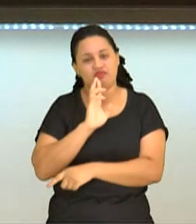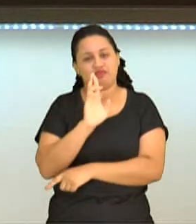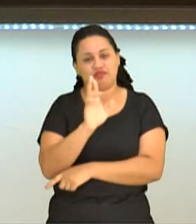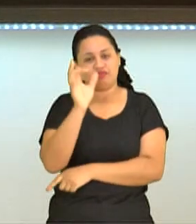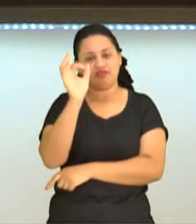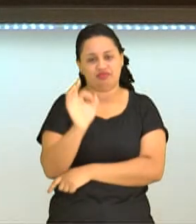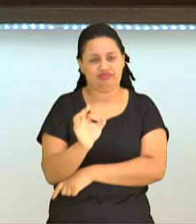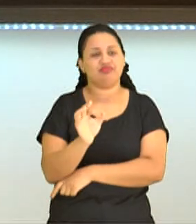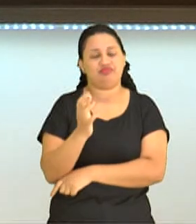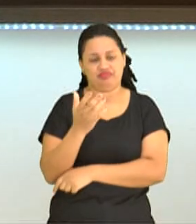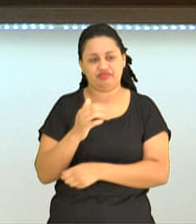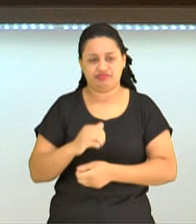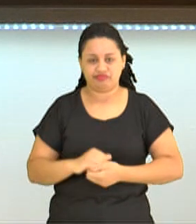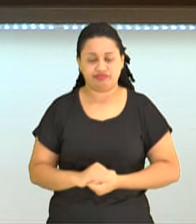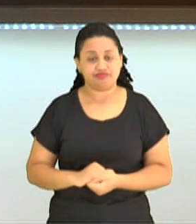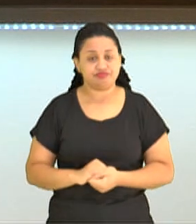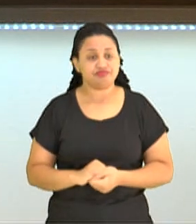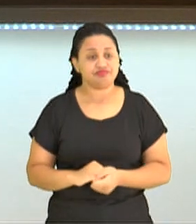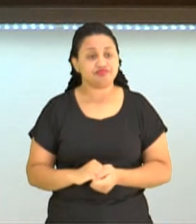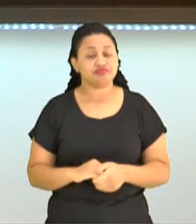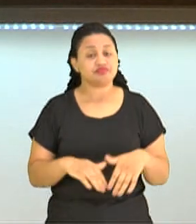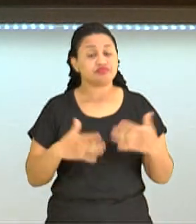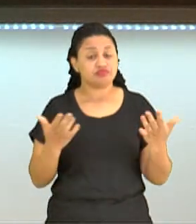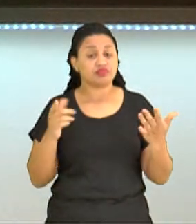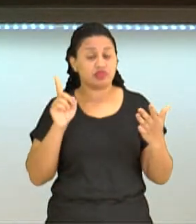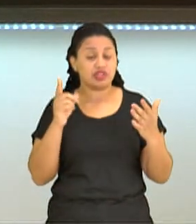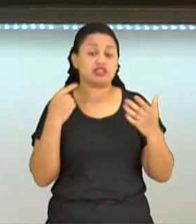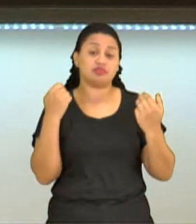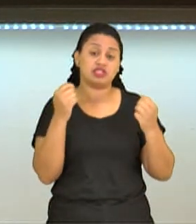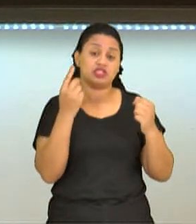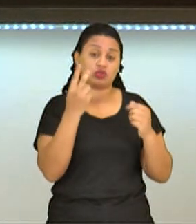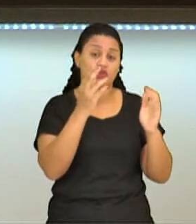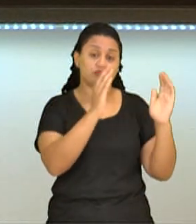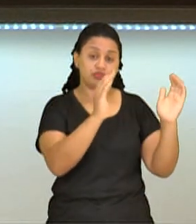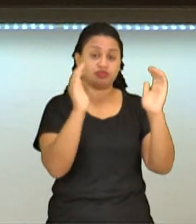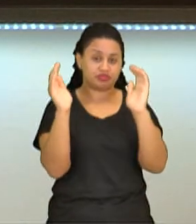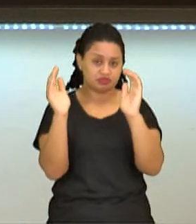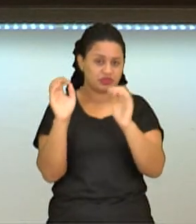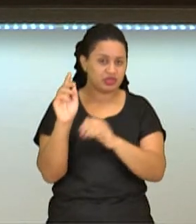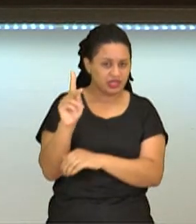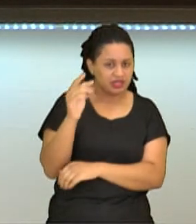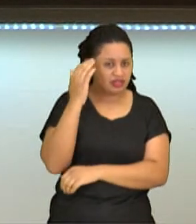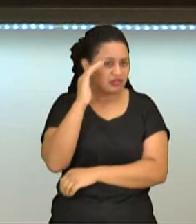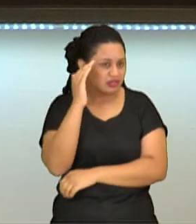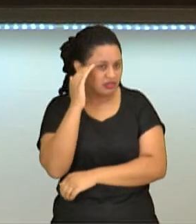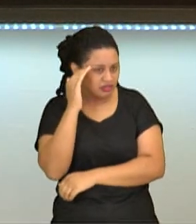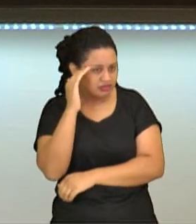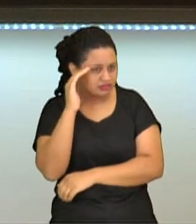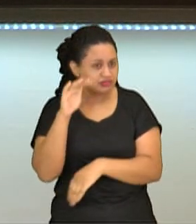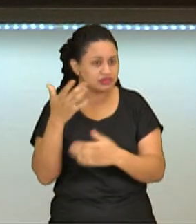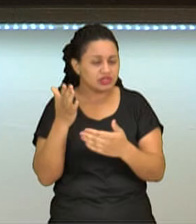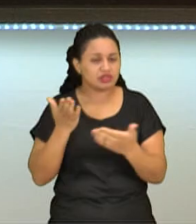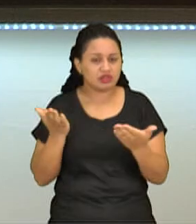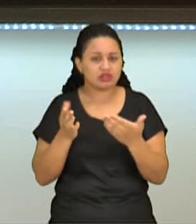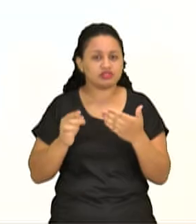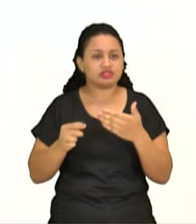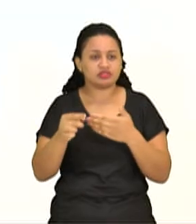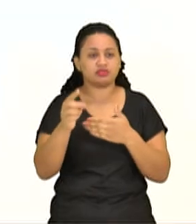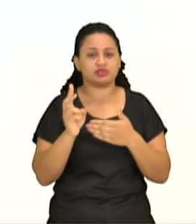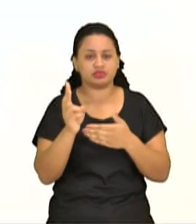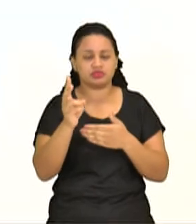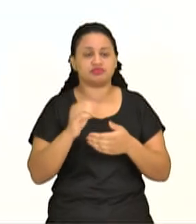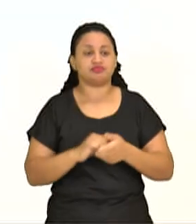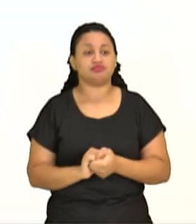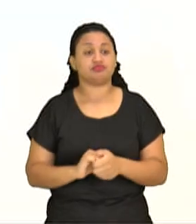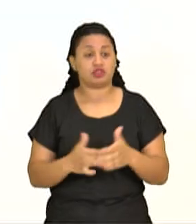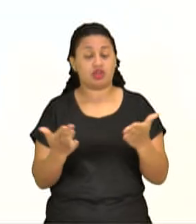126 ali do problema, certo? Do desafio. Tudo bem? Tudo bem até aqui? Vamos prosseguir então. Então, a gente tem aqui